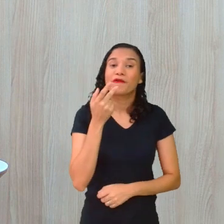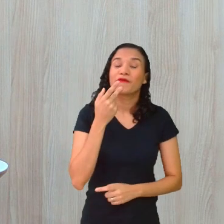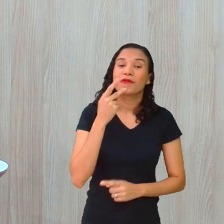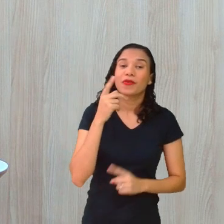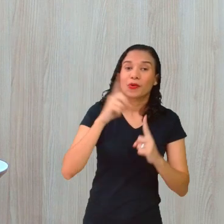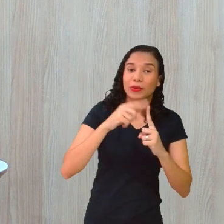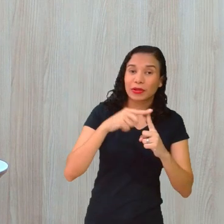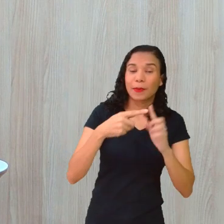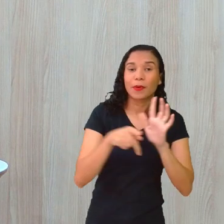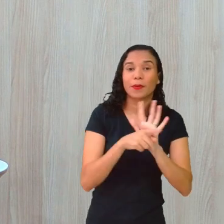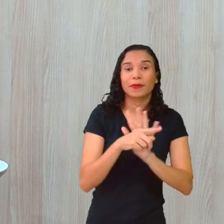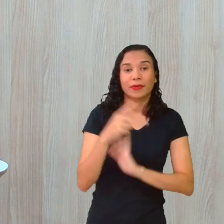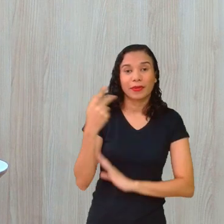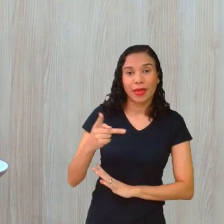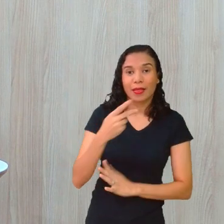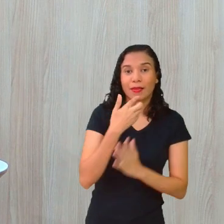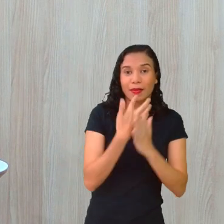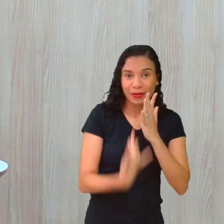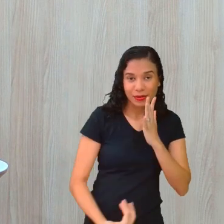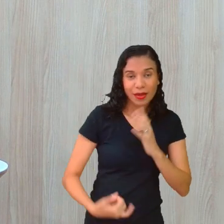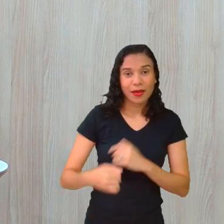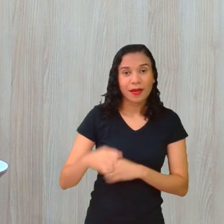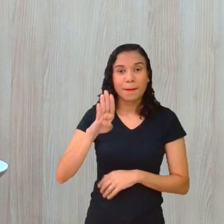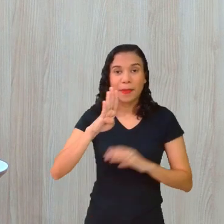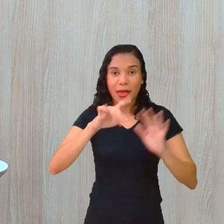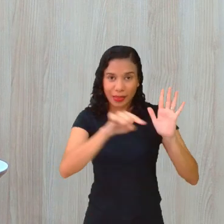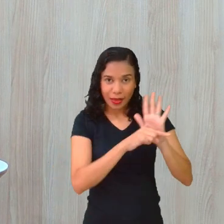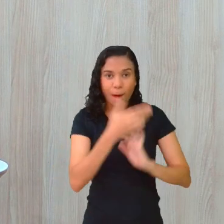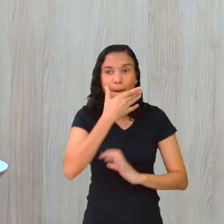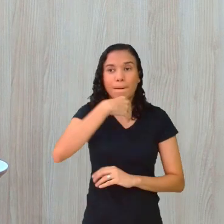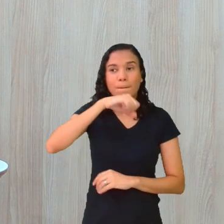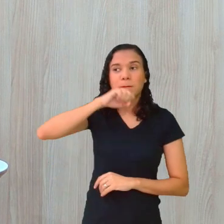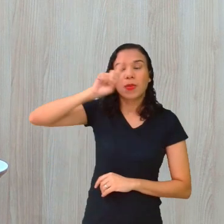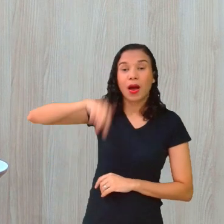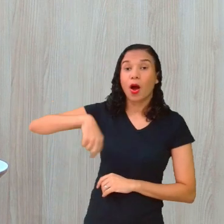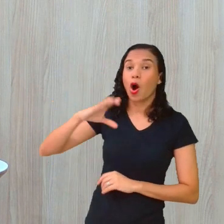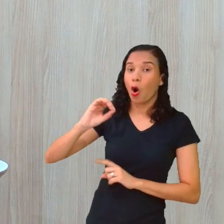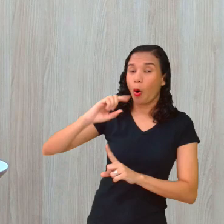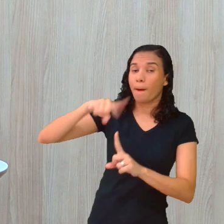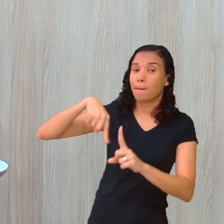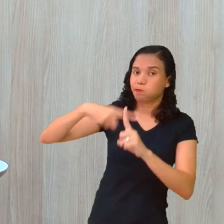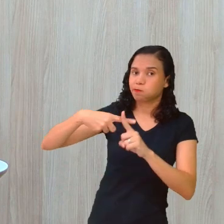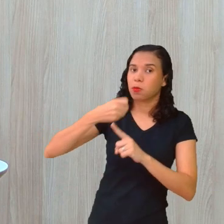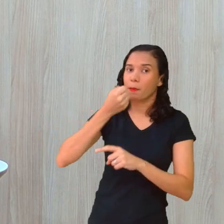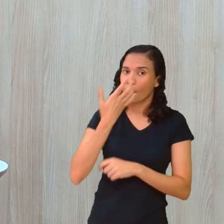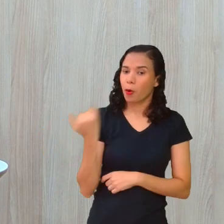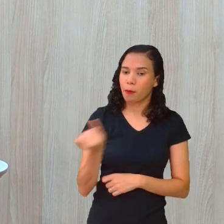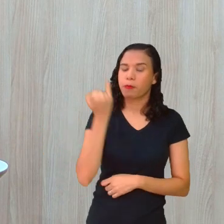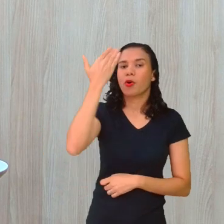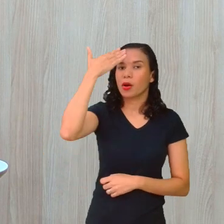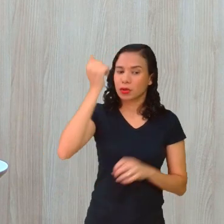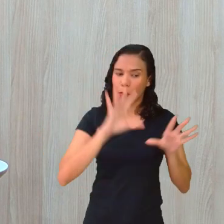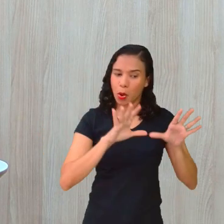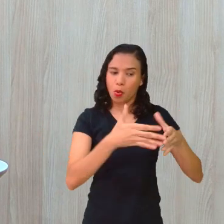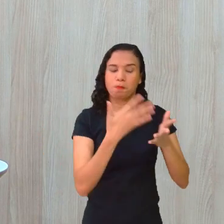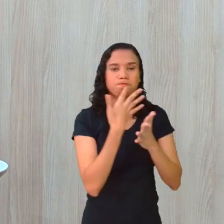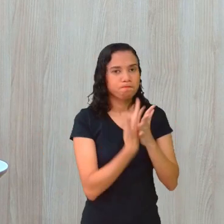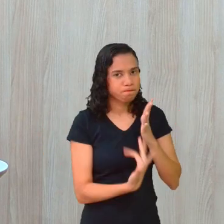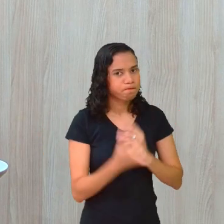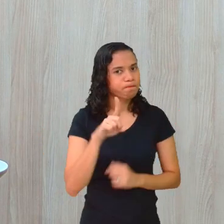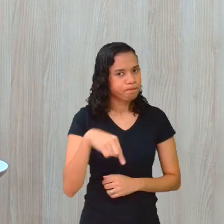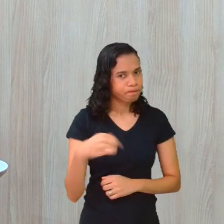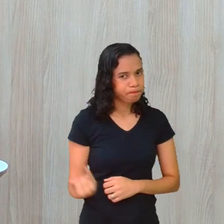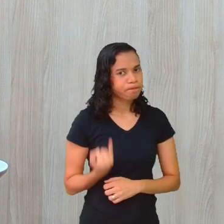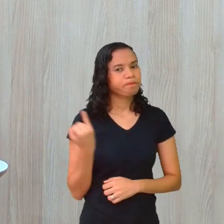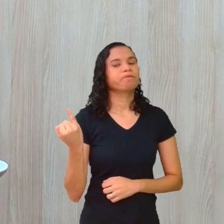sangue dele é B negativo, do pai é O positivo. Então, essa questão de você saber seu grupo sanguíneo, ela é muito importante, né,